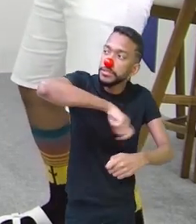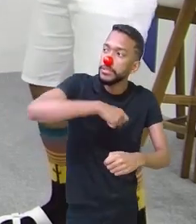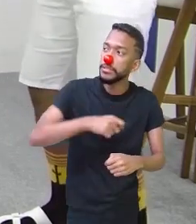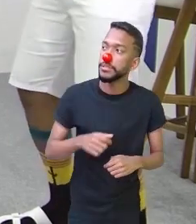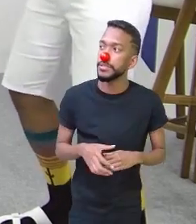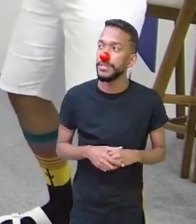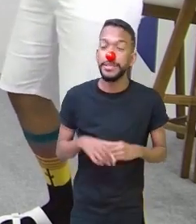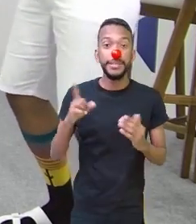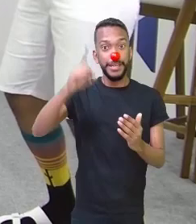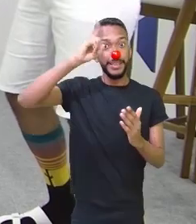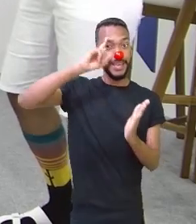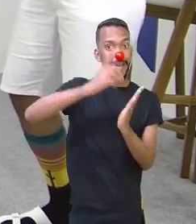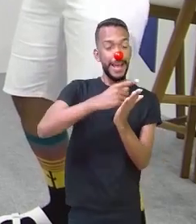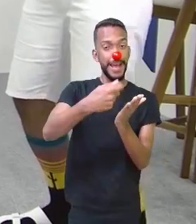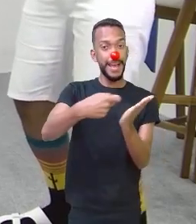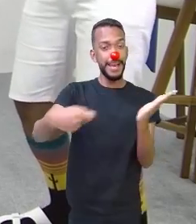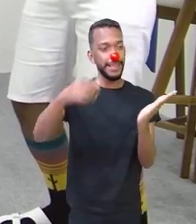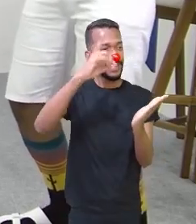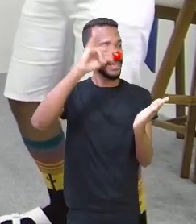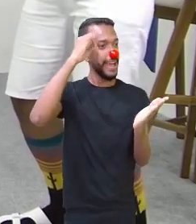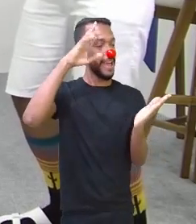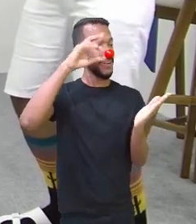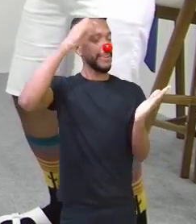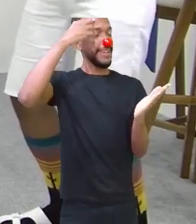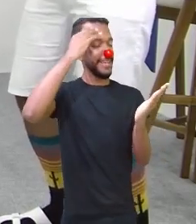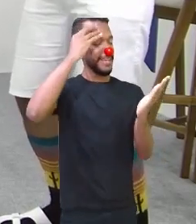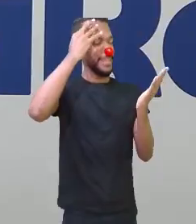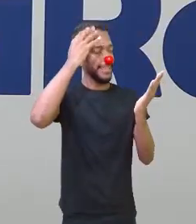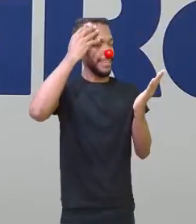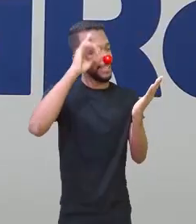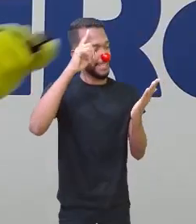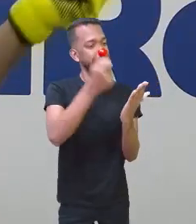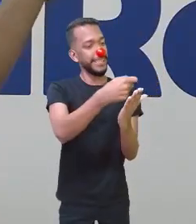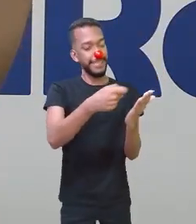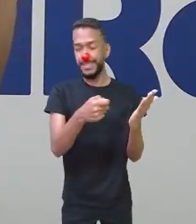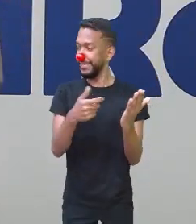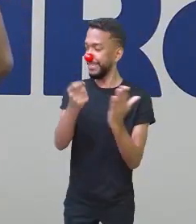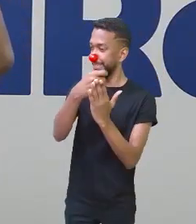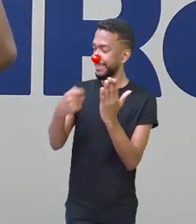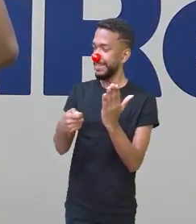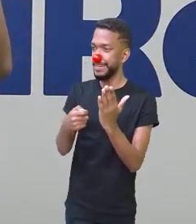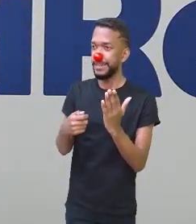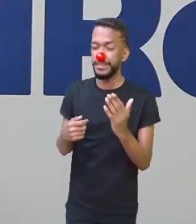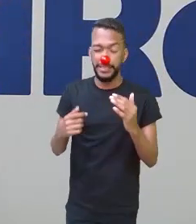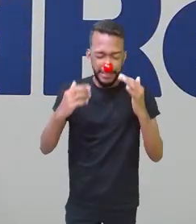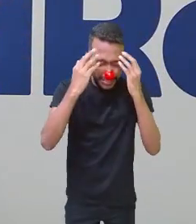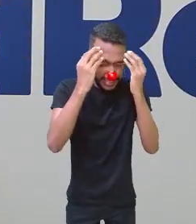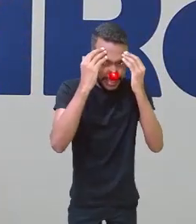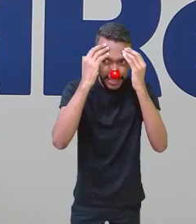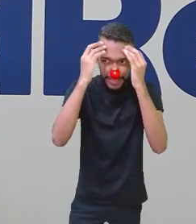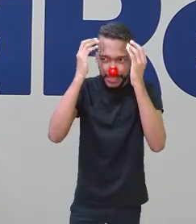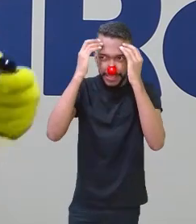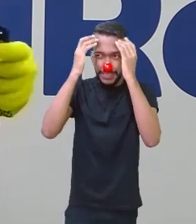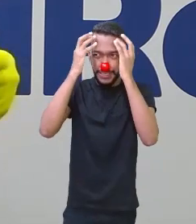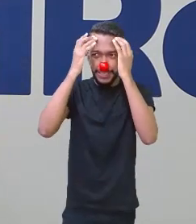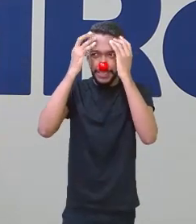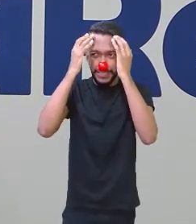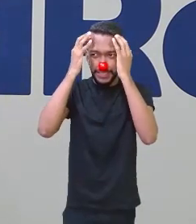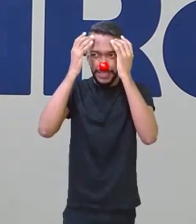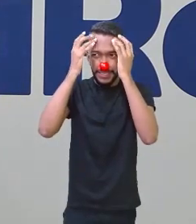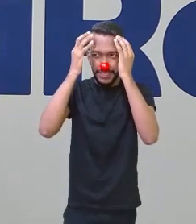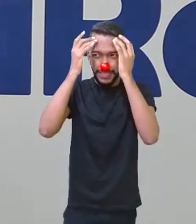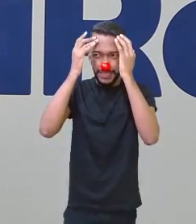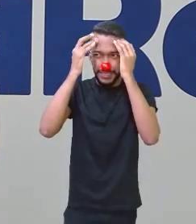quê? É um diário que Ai, escreve ai. no caderninho tudo o que acontece. Ai, no chega a diário. dar dor de cabeça. E qual Chega a dar